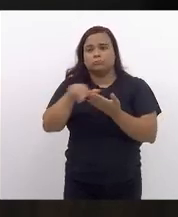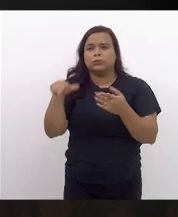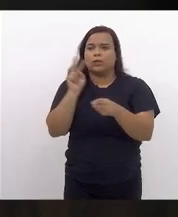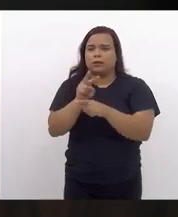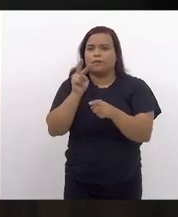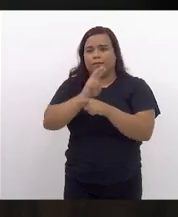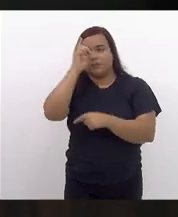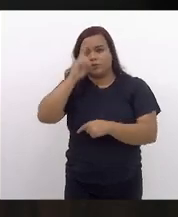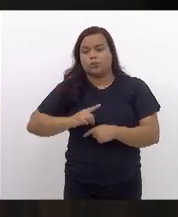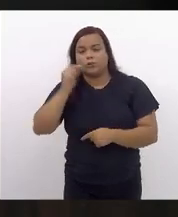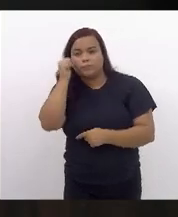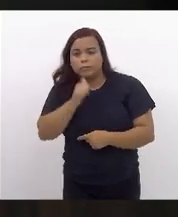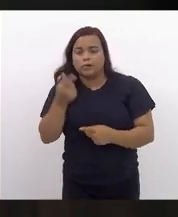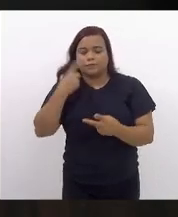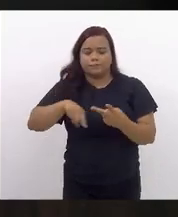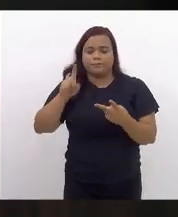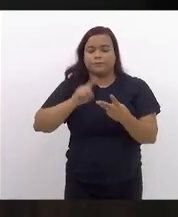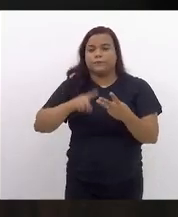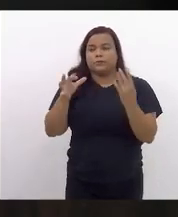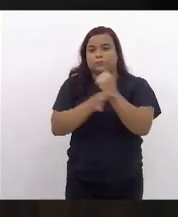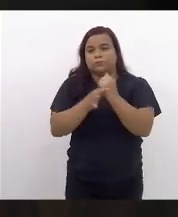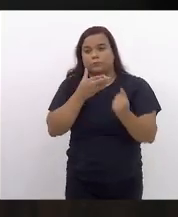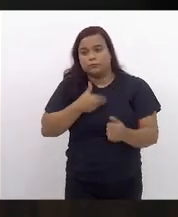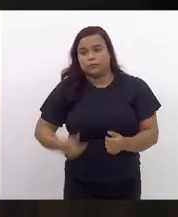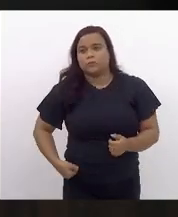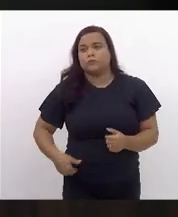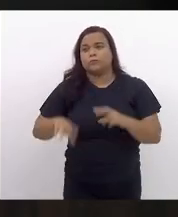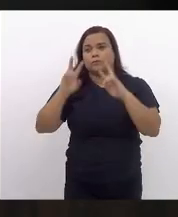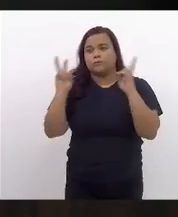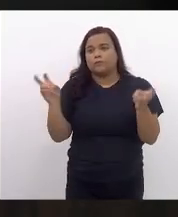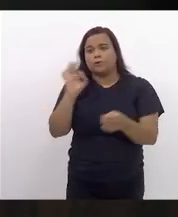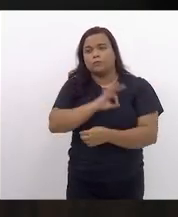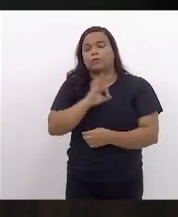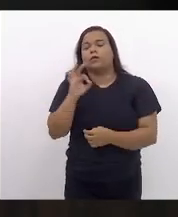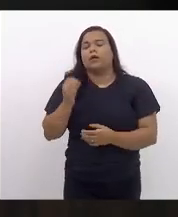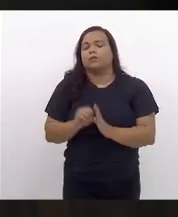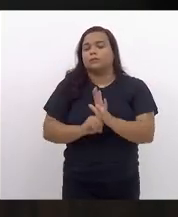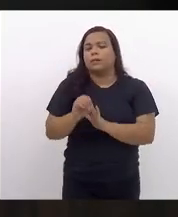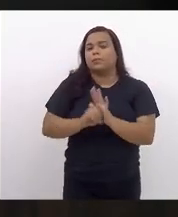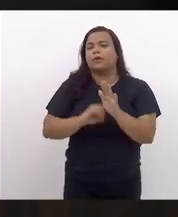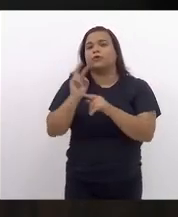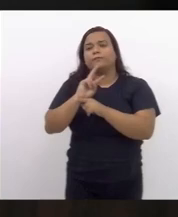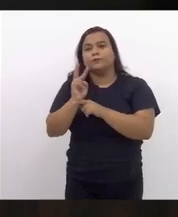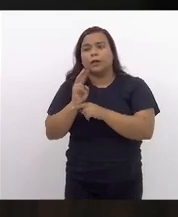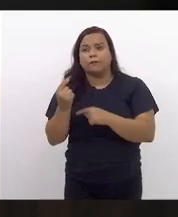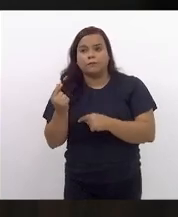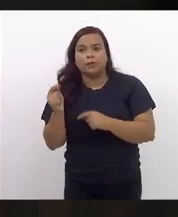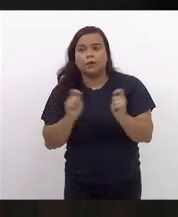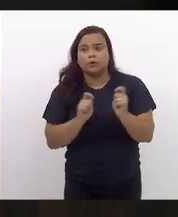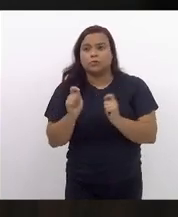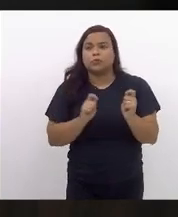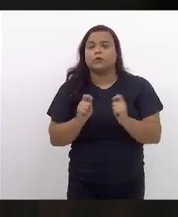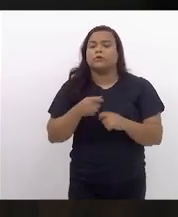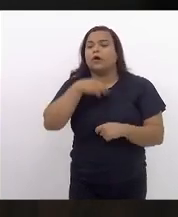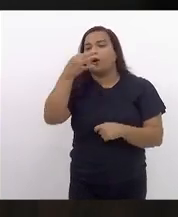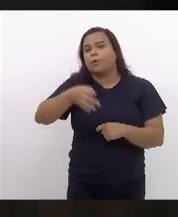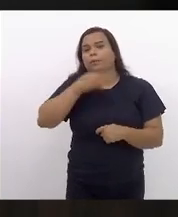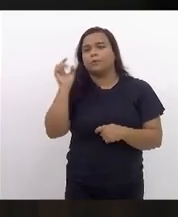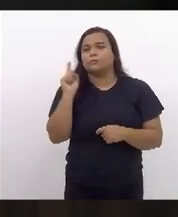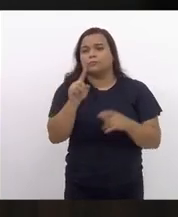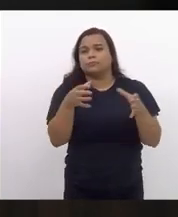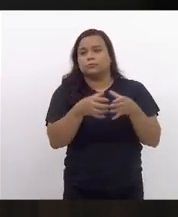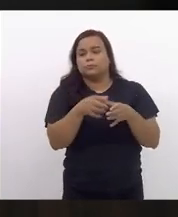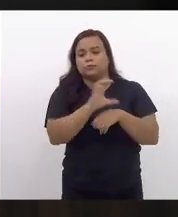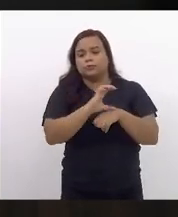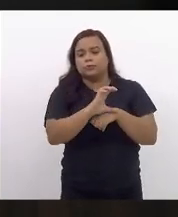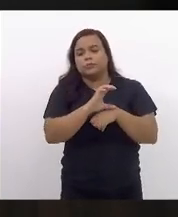de Segurança Pública, de Assuntos de Polícia, de Orçamento, Fiscalização Financeira e Controle. Para emitir parecer pela Comissão de Constituição e